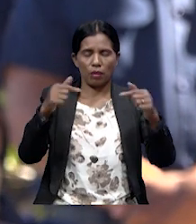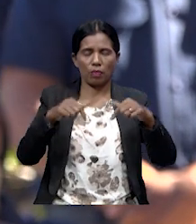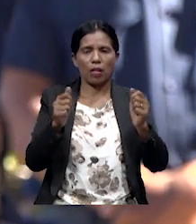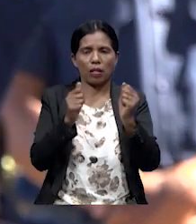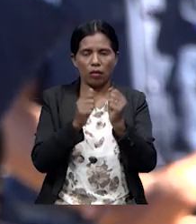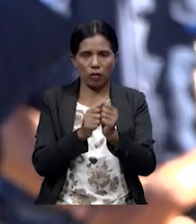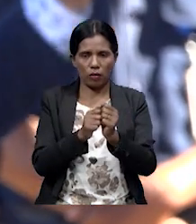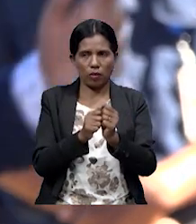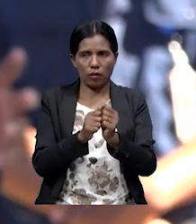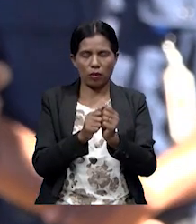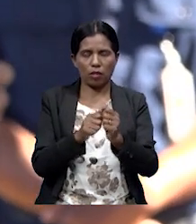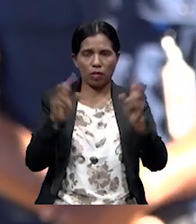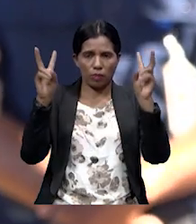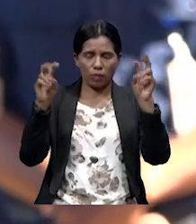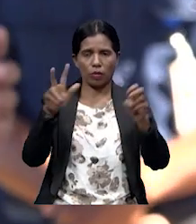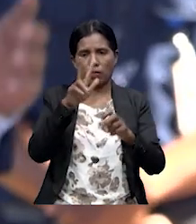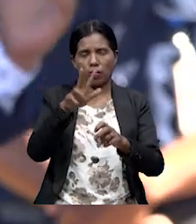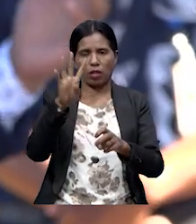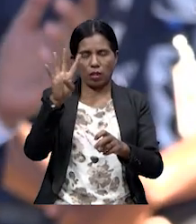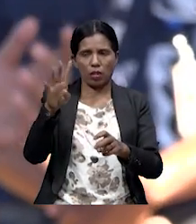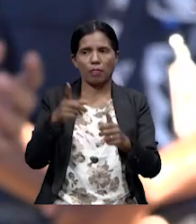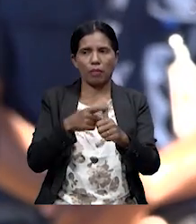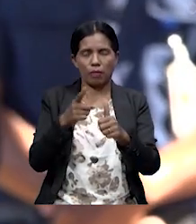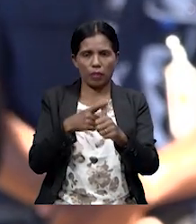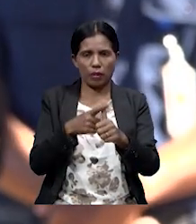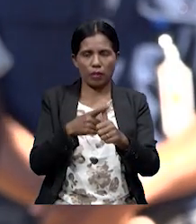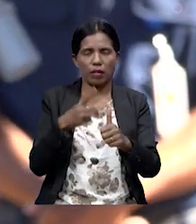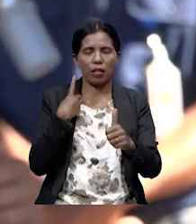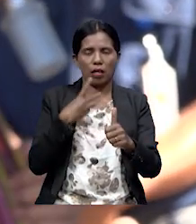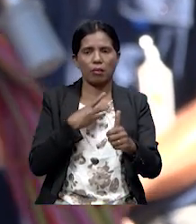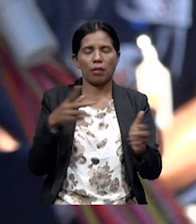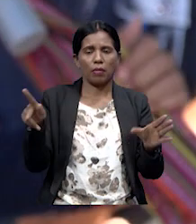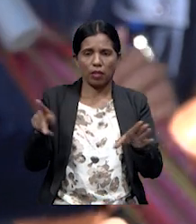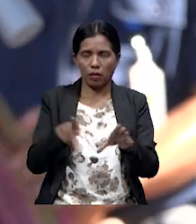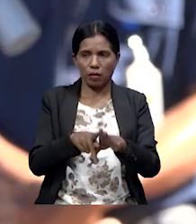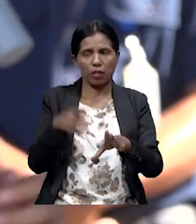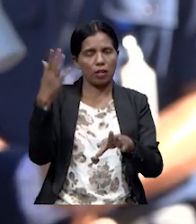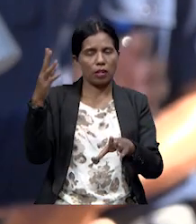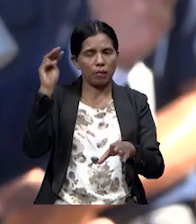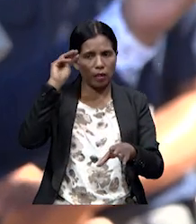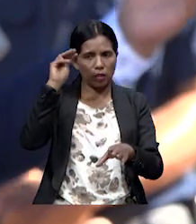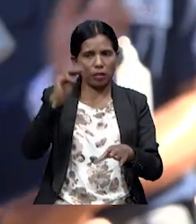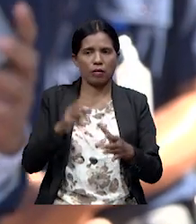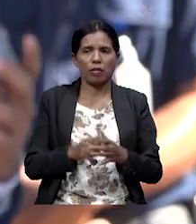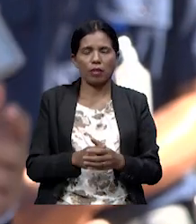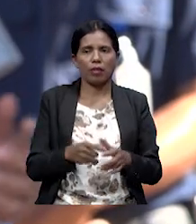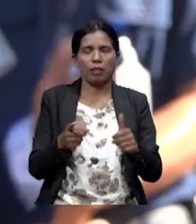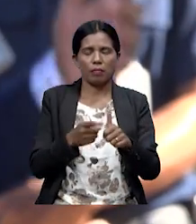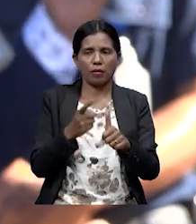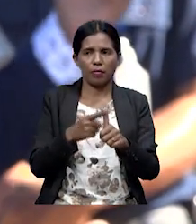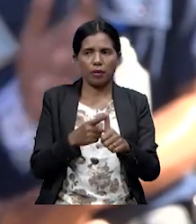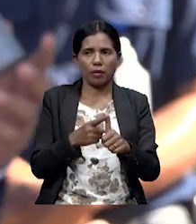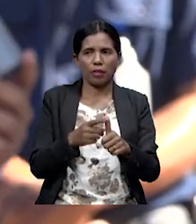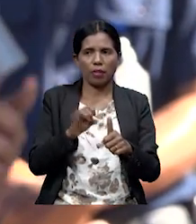konseptu tolu kaha. Primeiro ia minha abnia presença ia Ministério do Interior. Primeiro maka